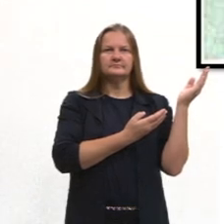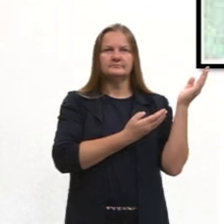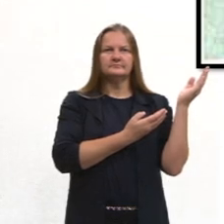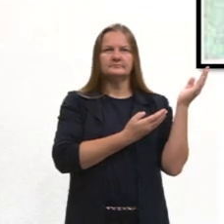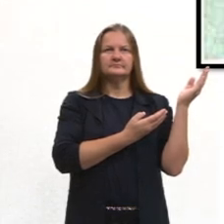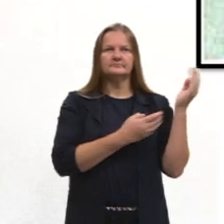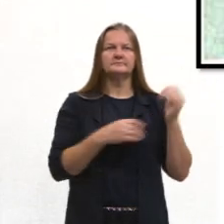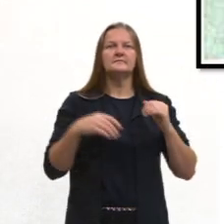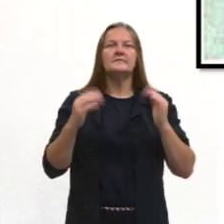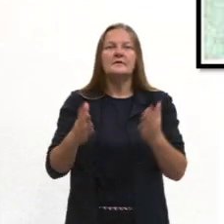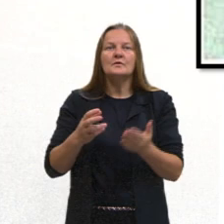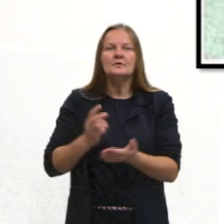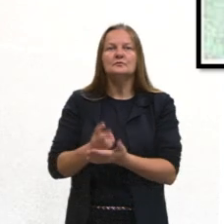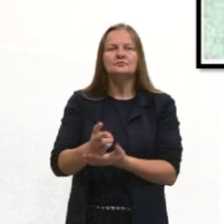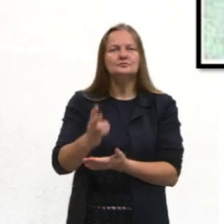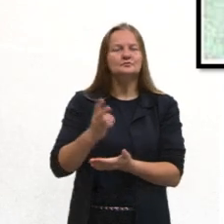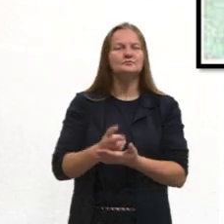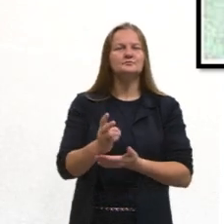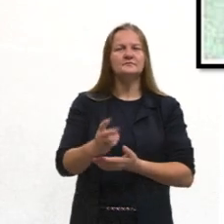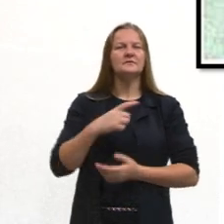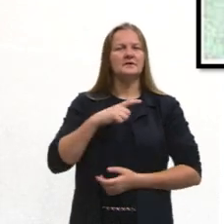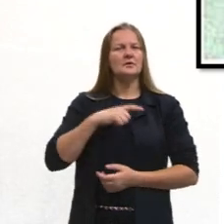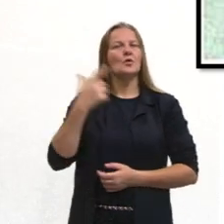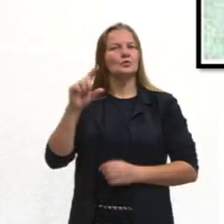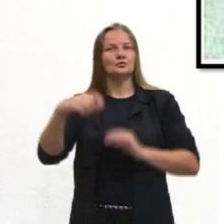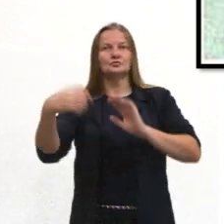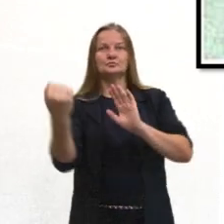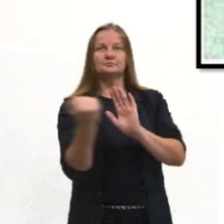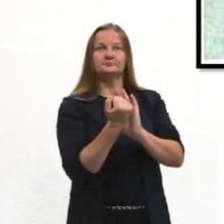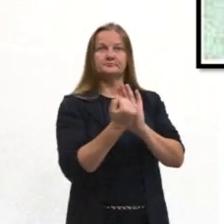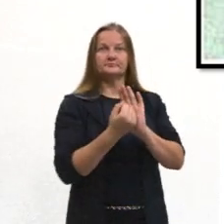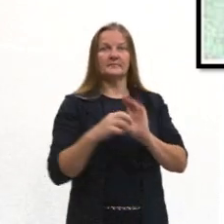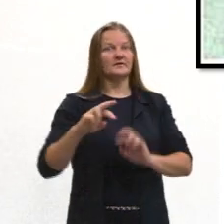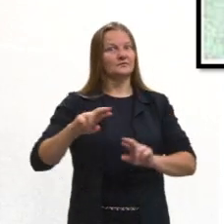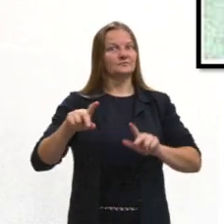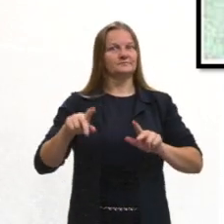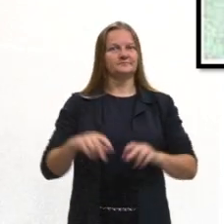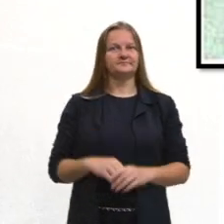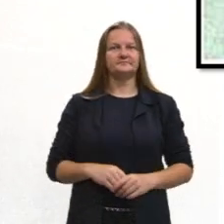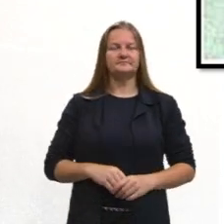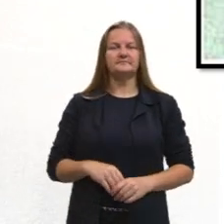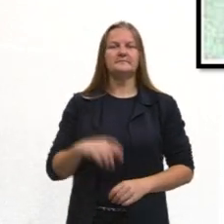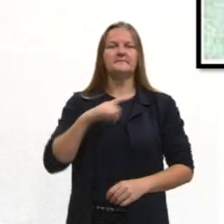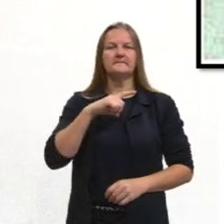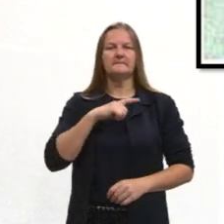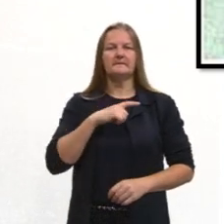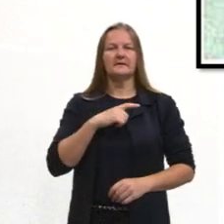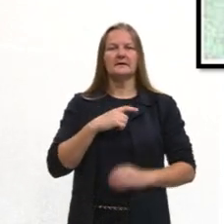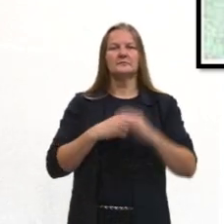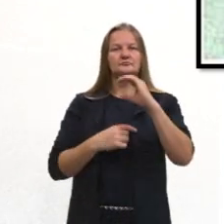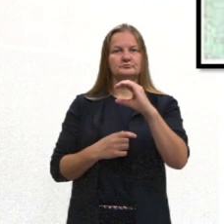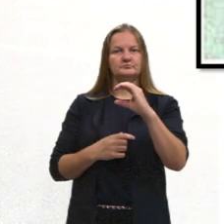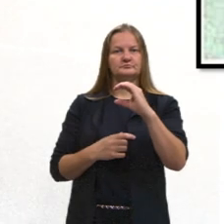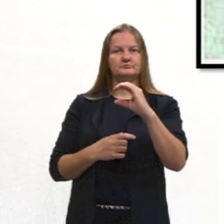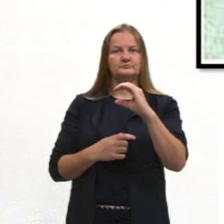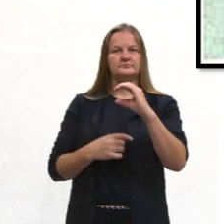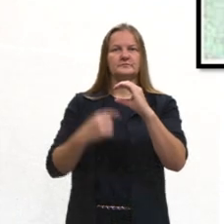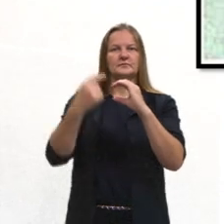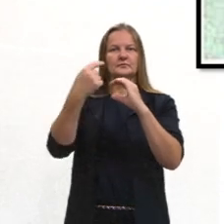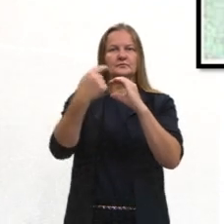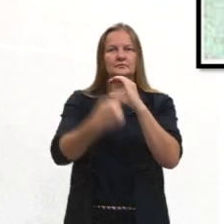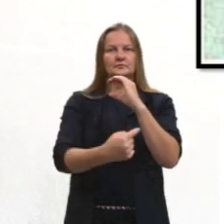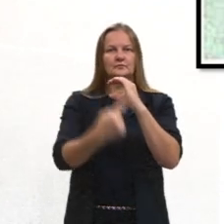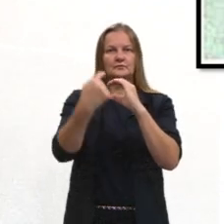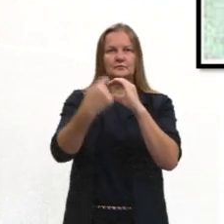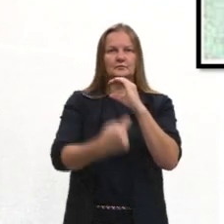e agora continuando nós temos uma outra simbologia até então nós vemos o está contido e nós